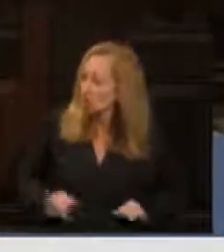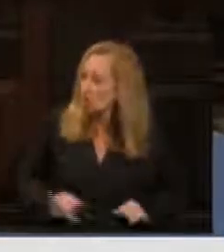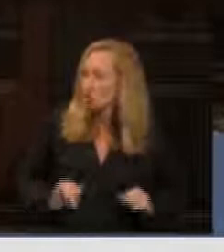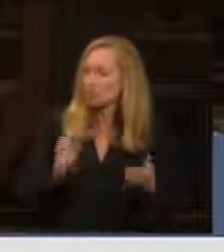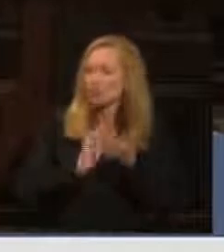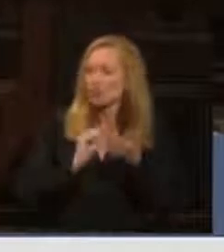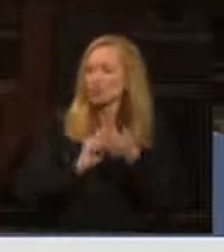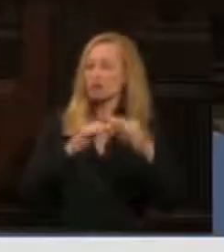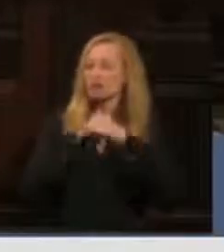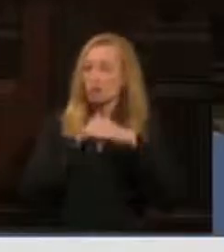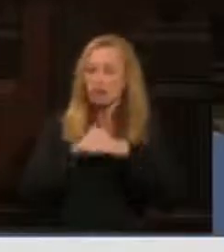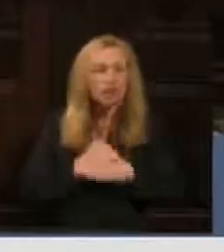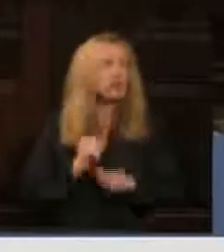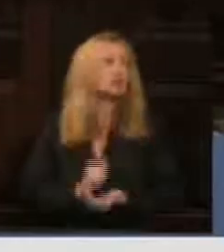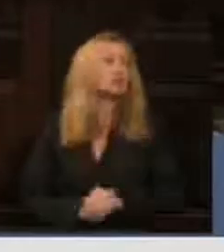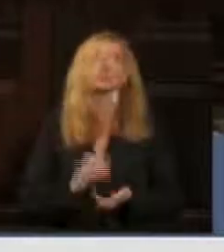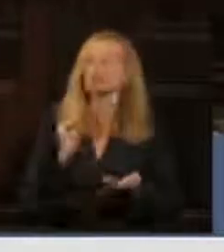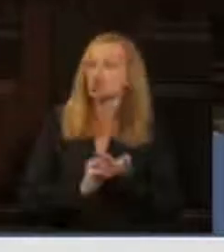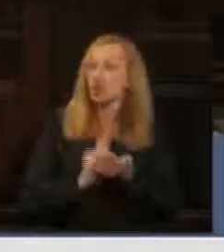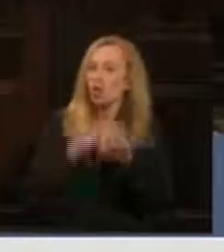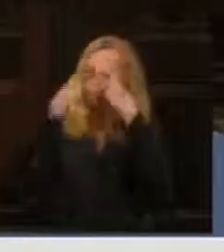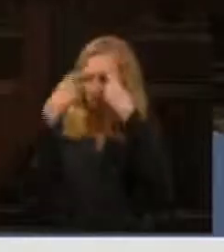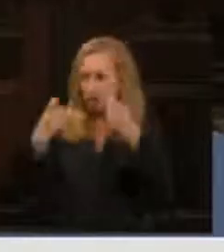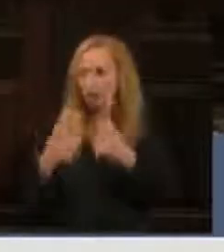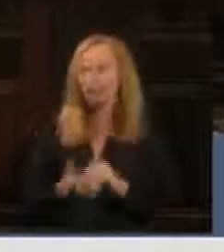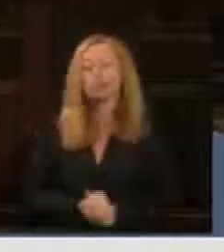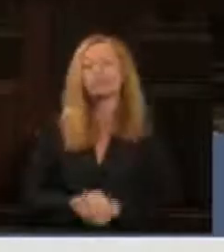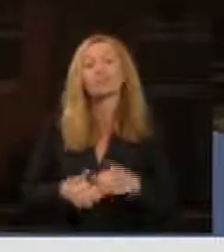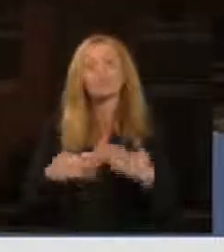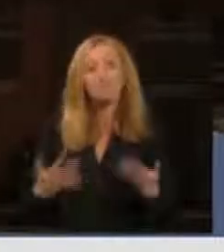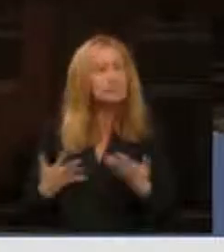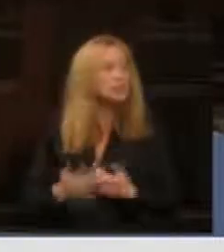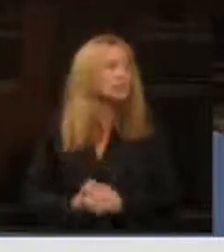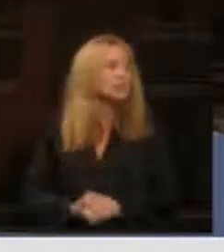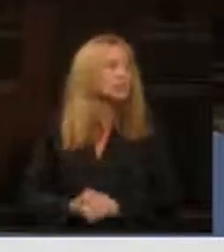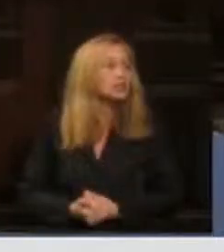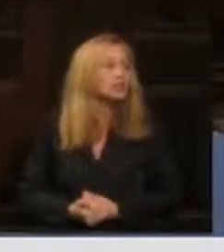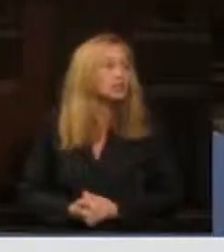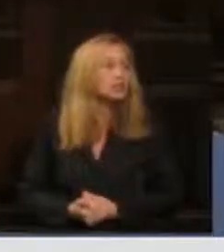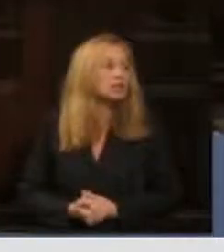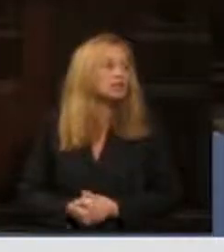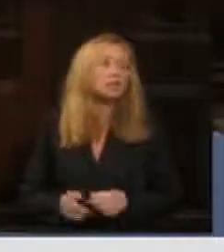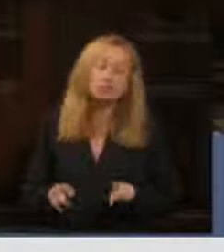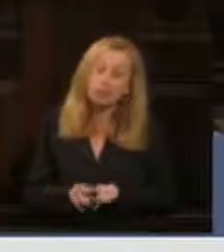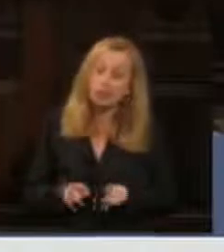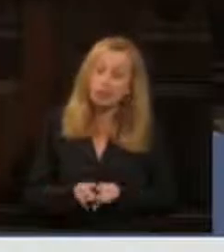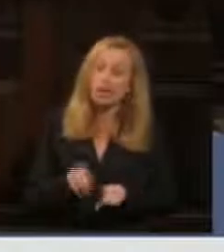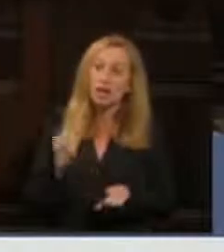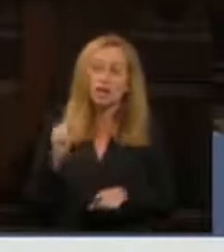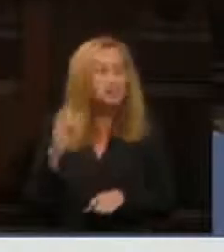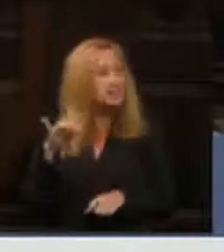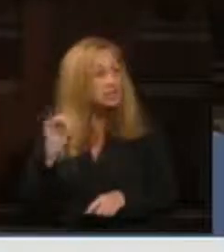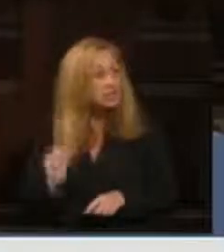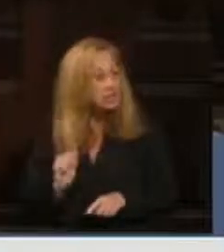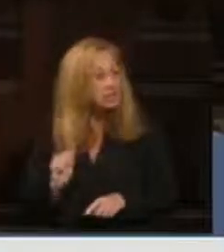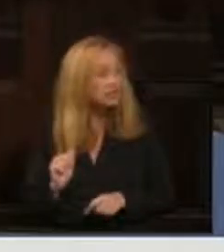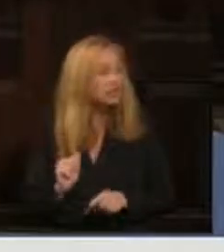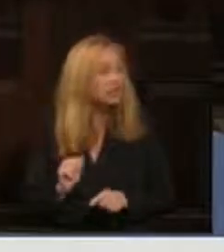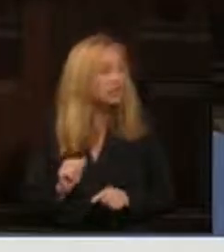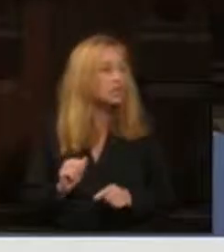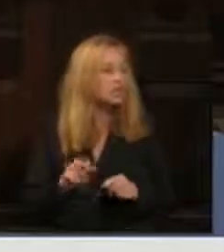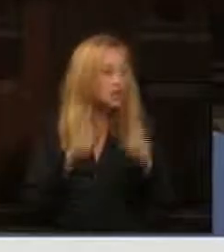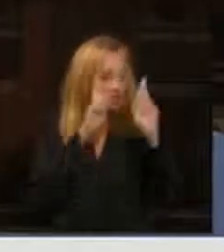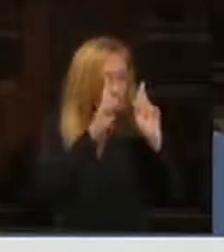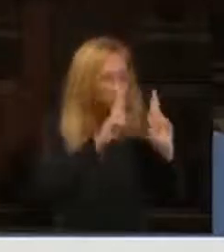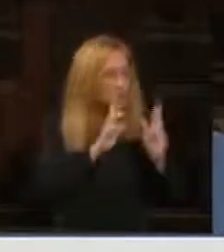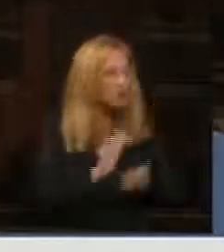desigualdades, sofre com a violência. Aliás, a ThyssenKrupp também é responsável pela emissão